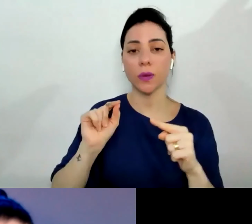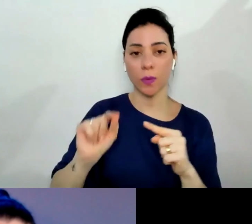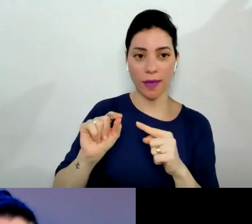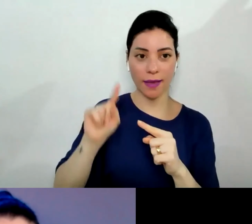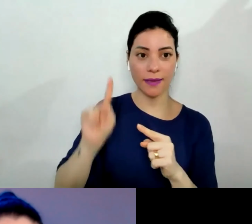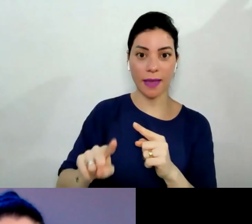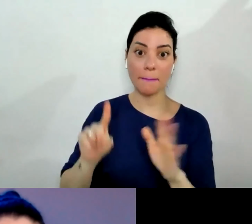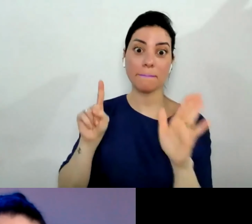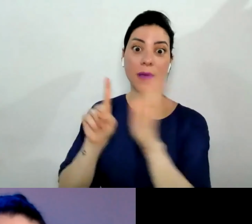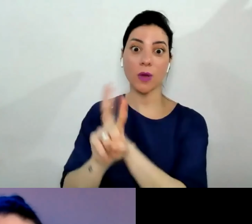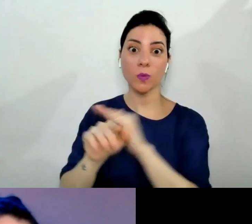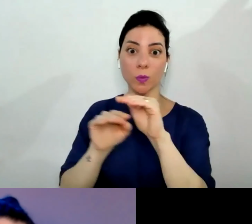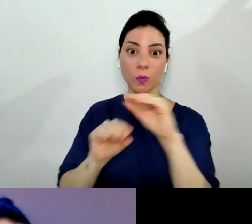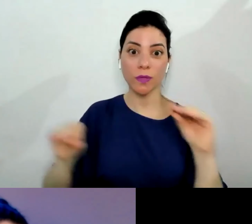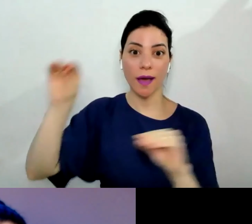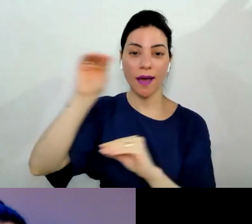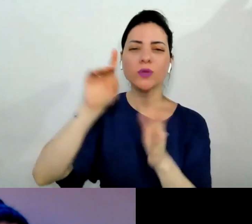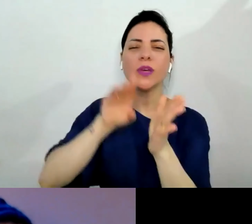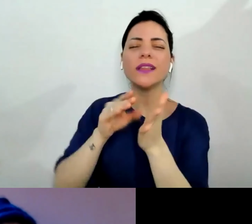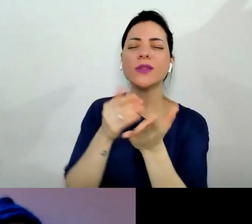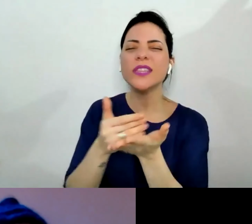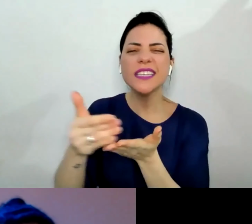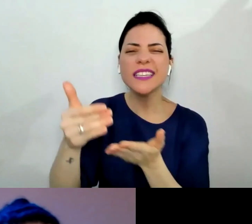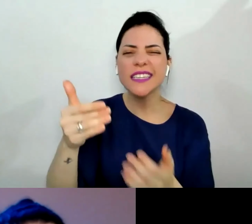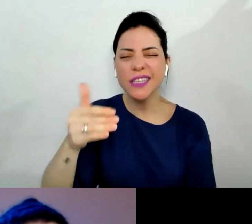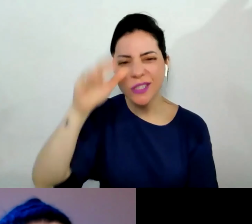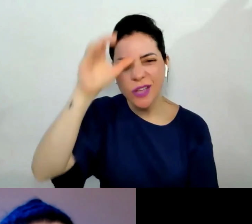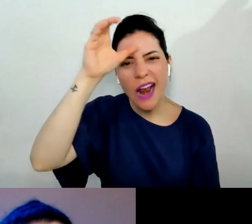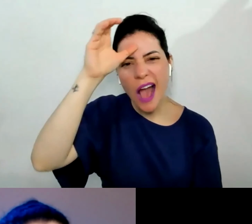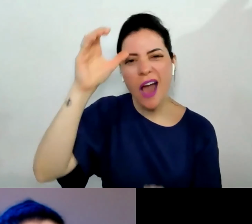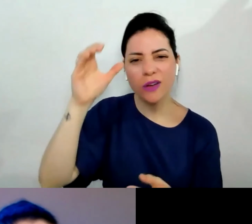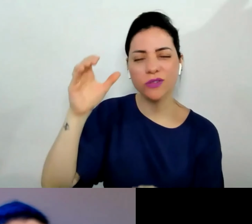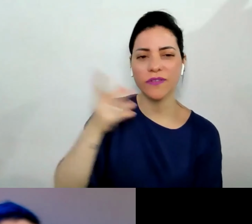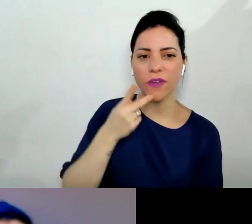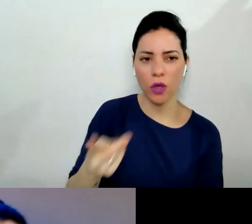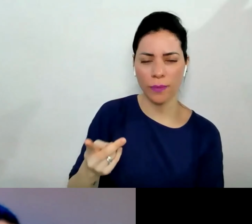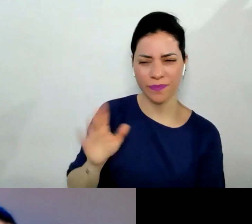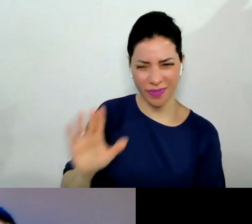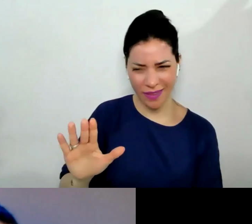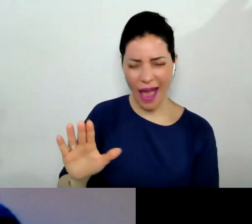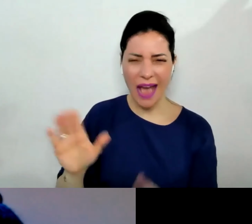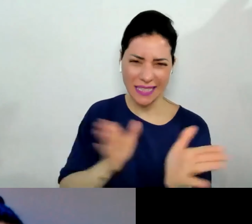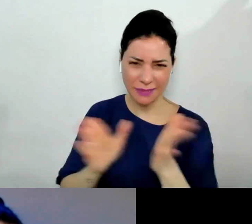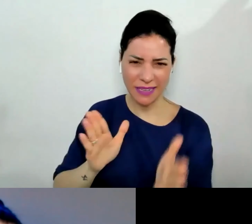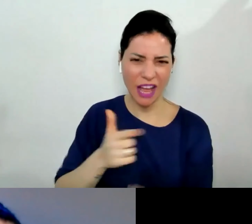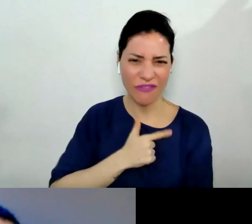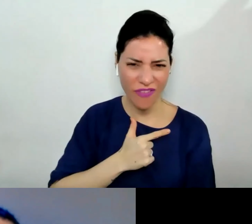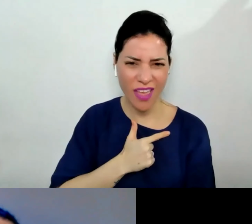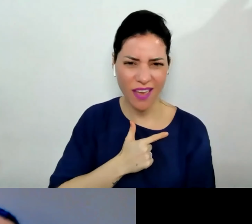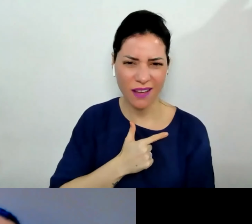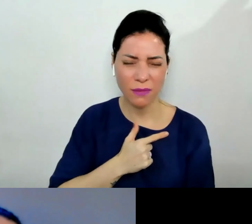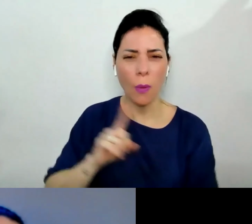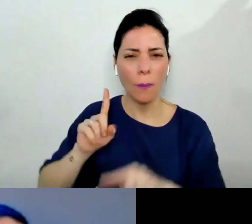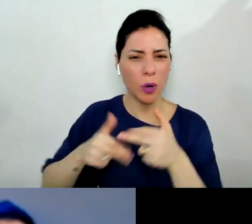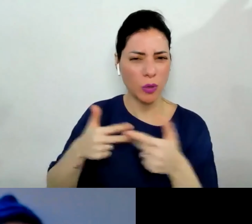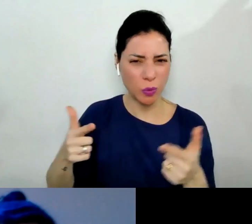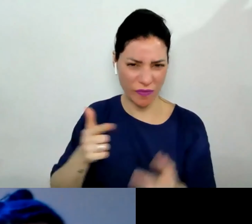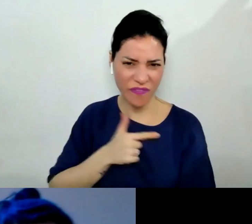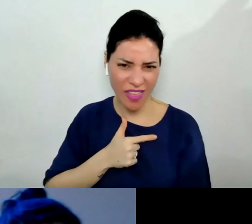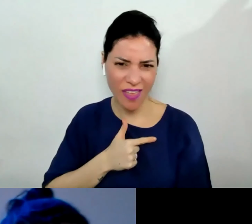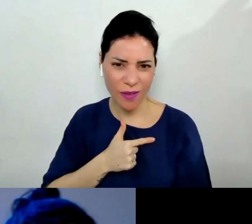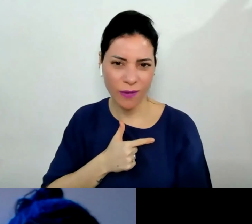lá do início que o Cláudio trouxe acessibilidade é feia torna o produto feio né a gente pode até fazer uma associação